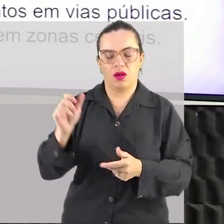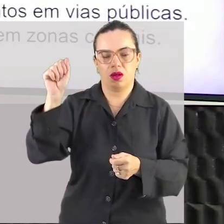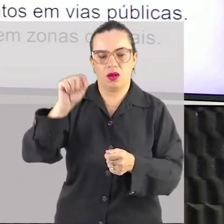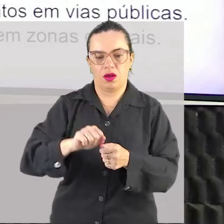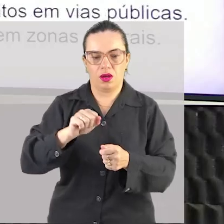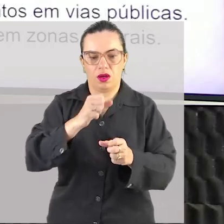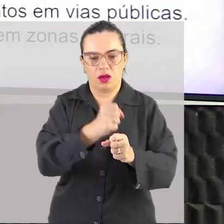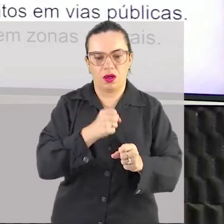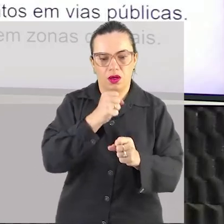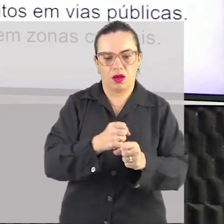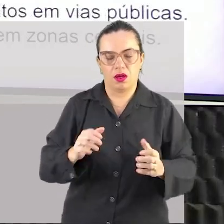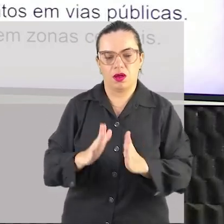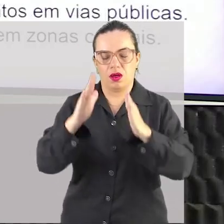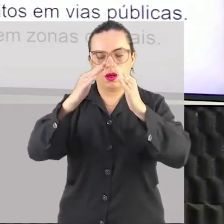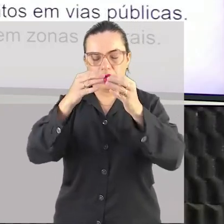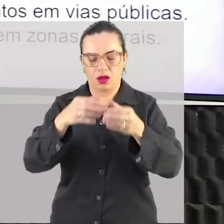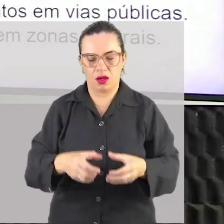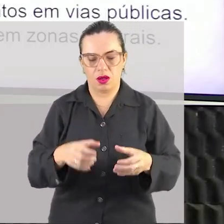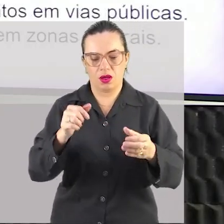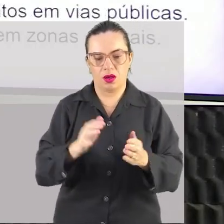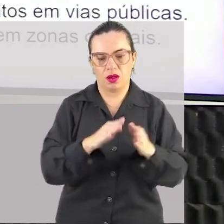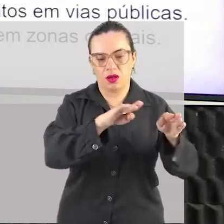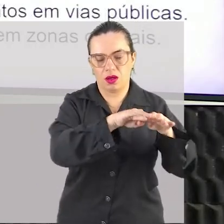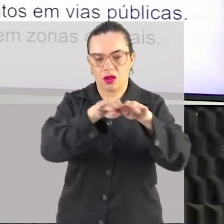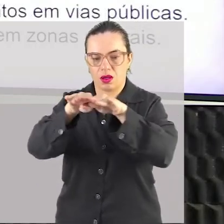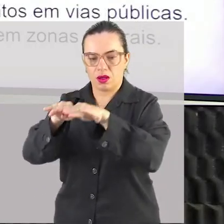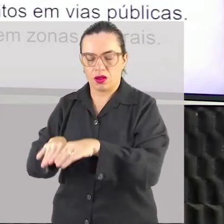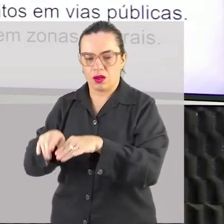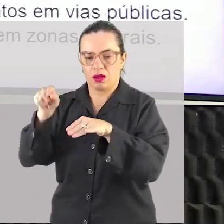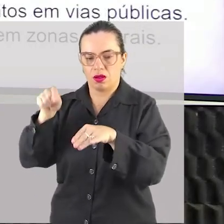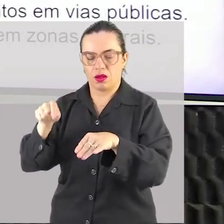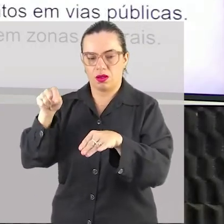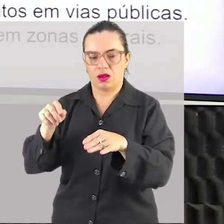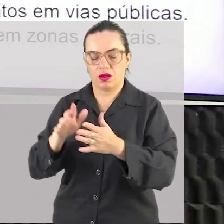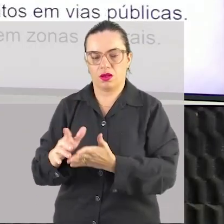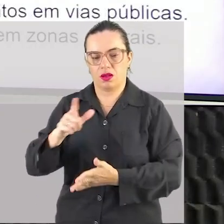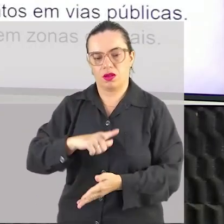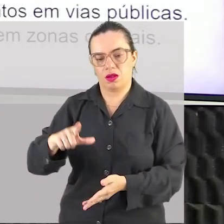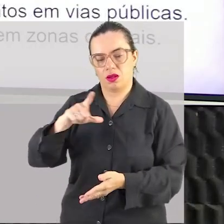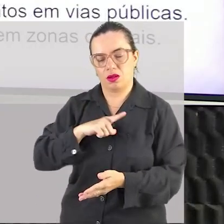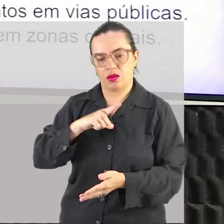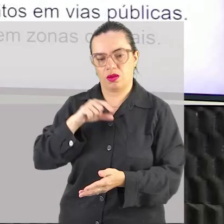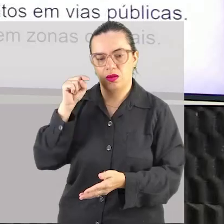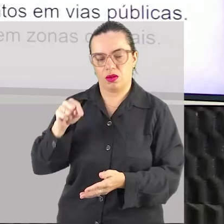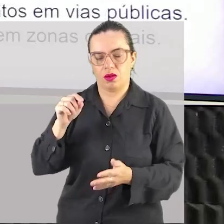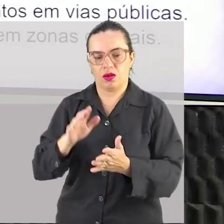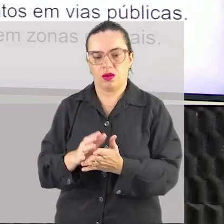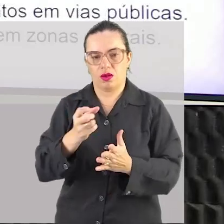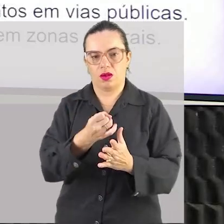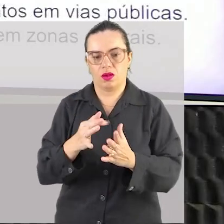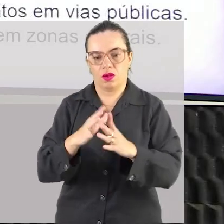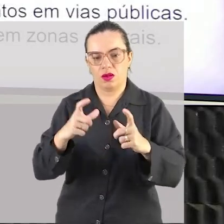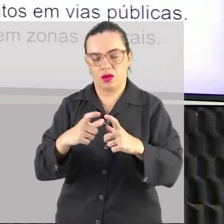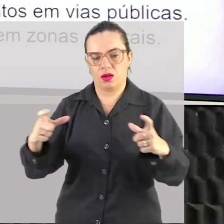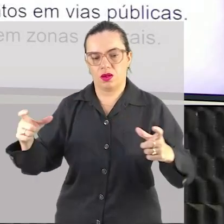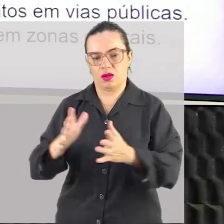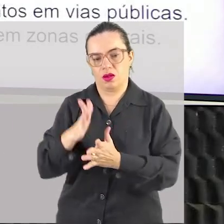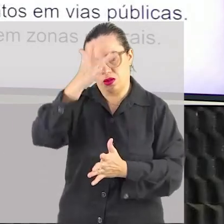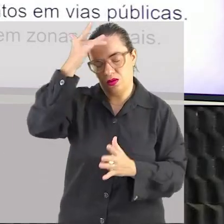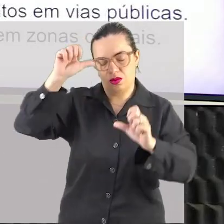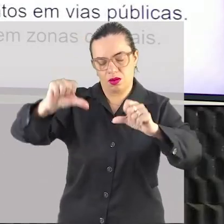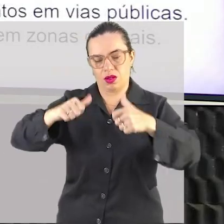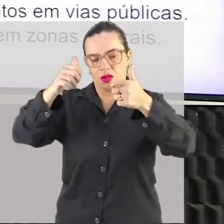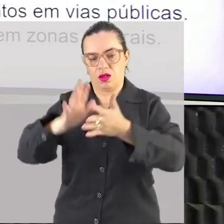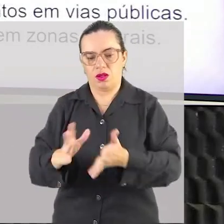construções habitacionais sigam padrões e se encaixem dentro daquilo que traz Portanto o maior número de pessoas e com